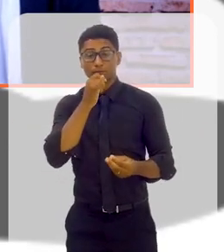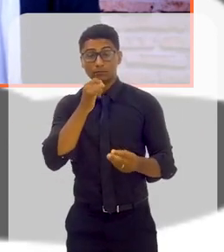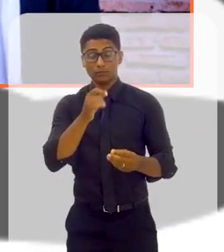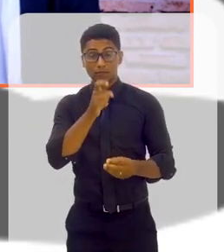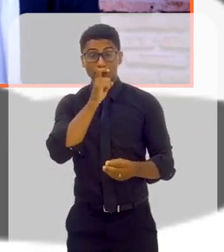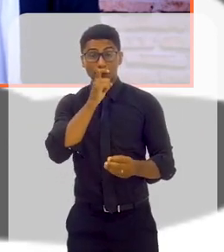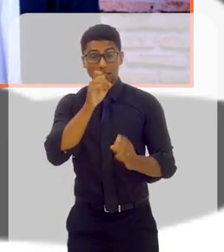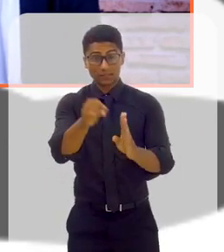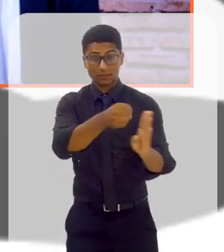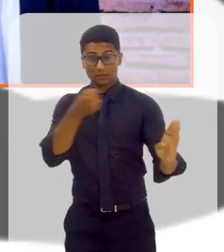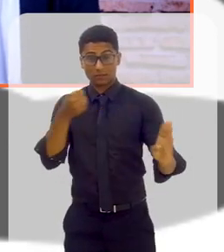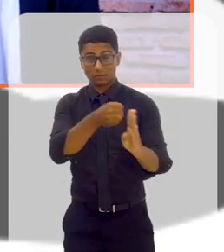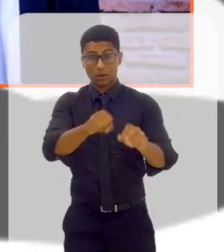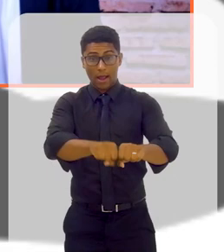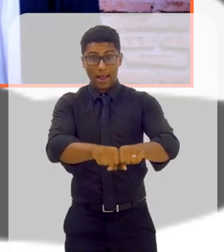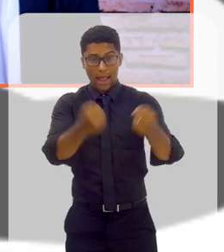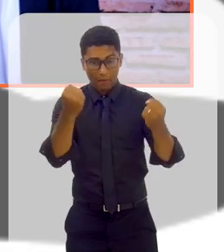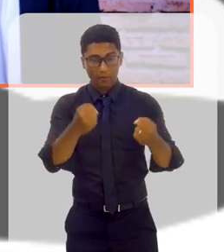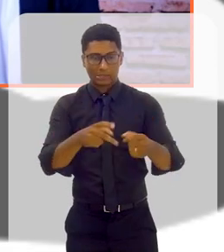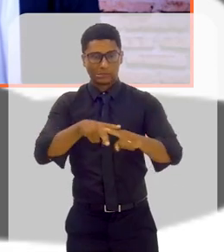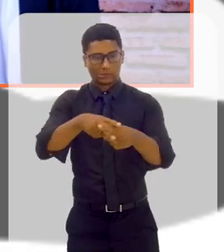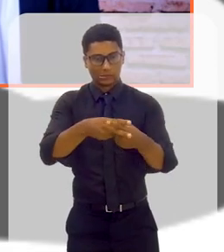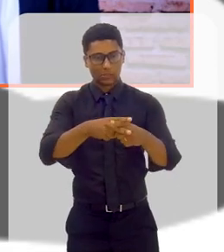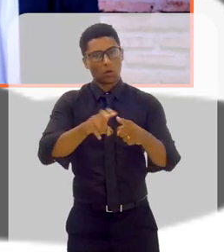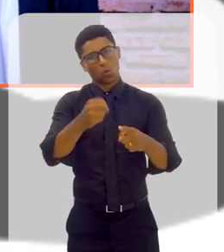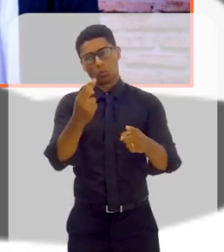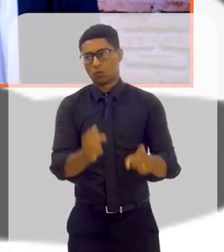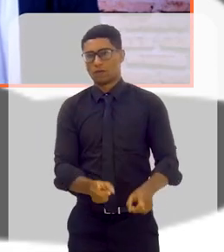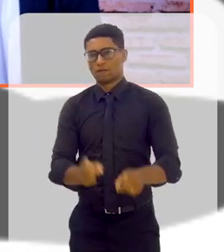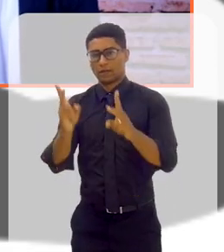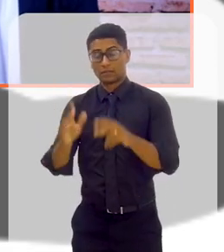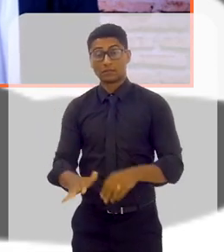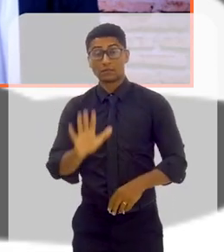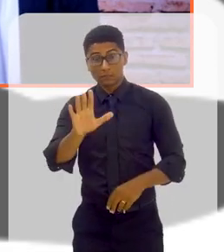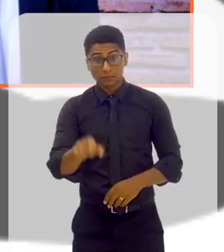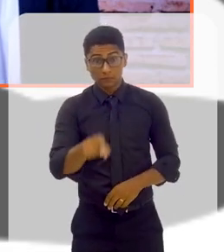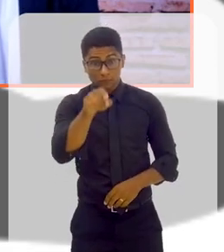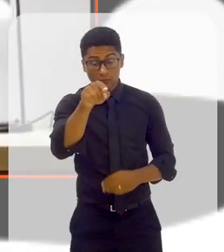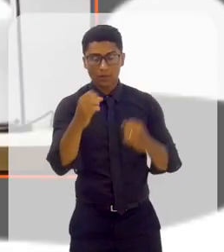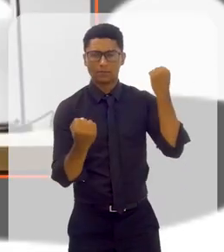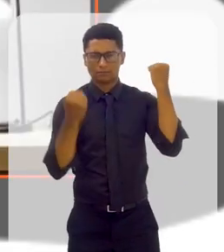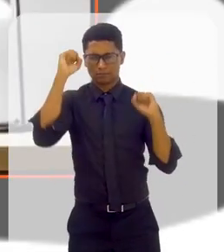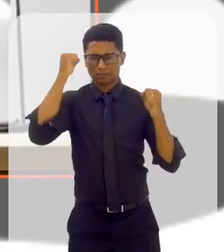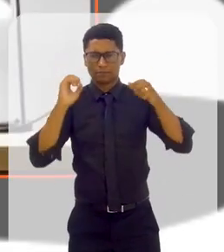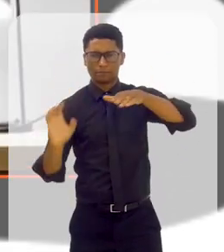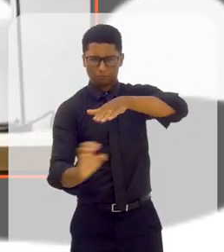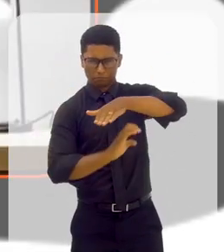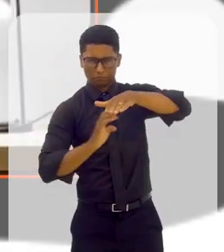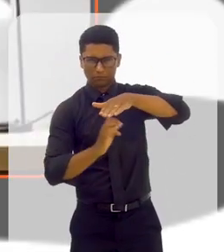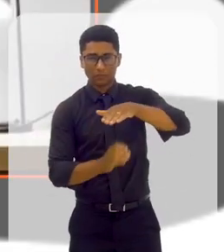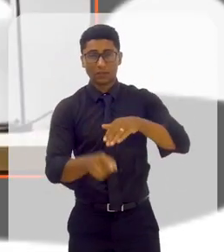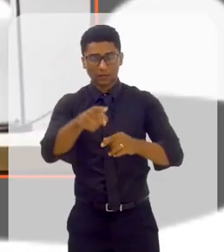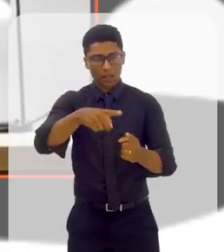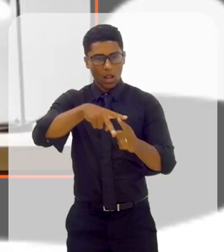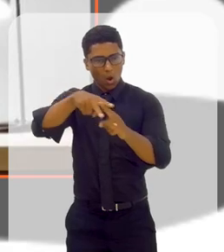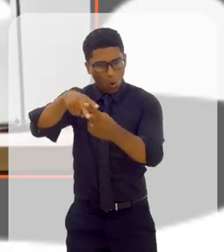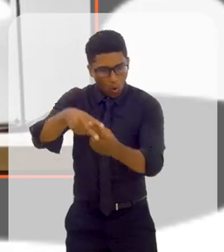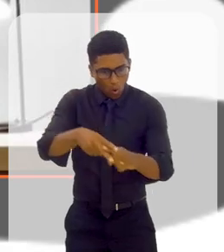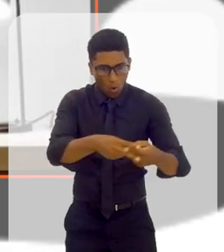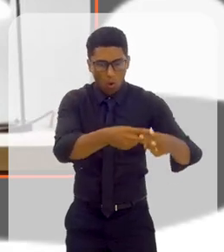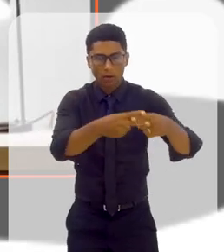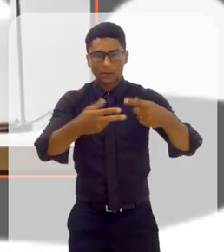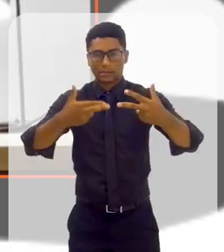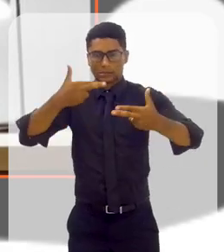você conserta, vende para outra pessoa e tal. Agora, é isso que você faz, porque a sua indústria, ela além de consertar, quer dizer, ela além